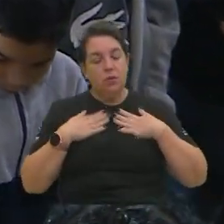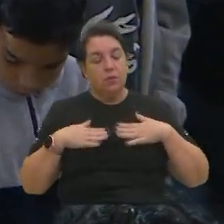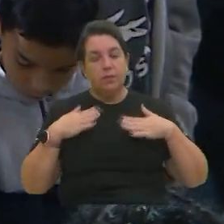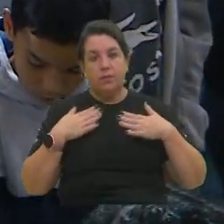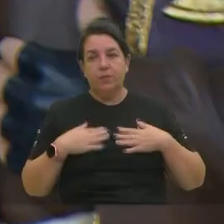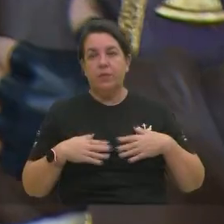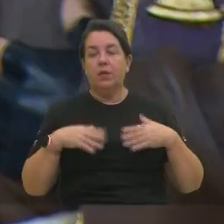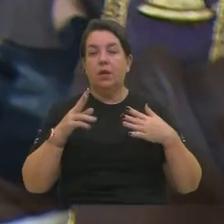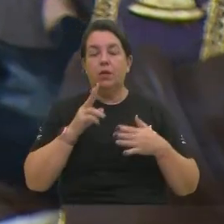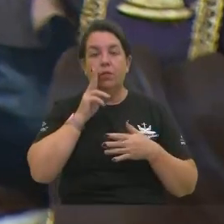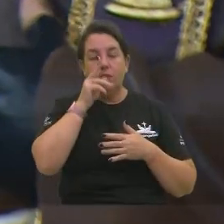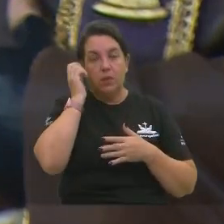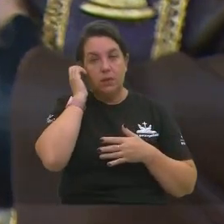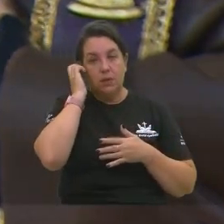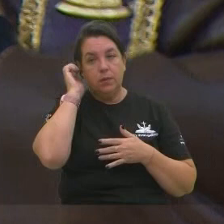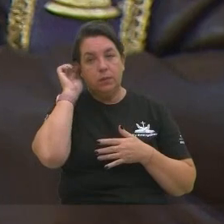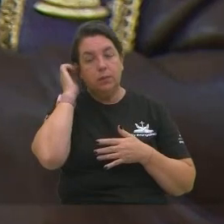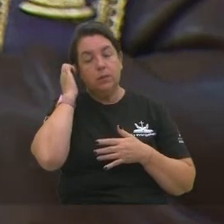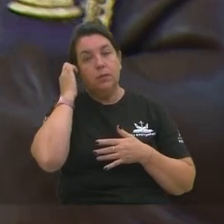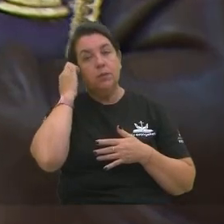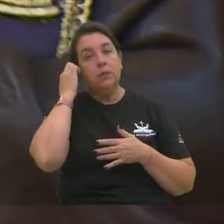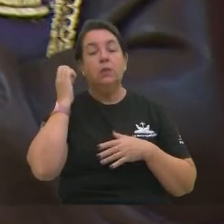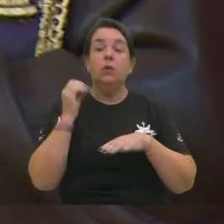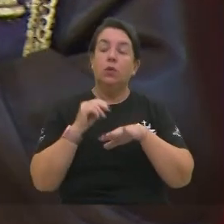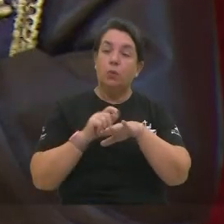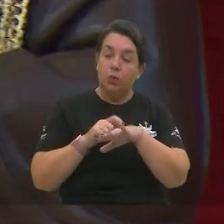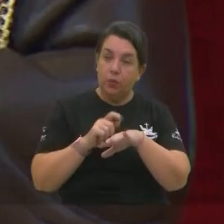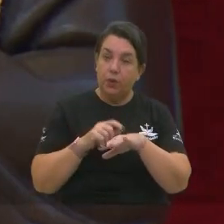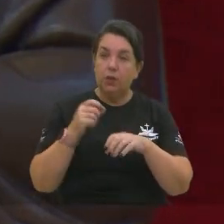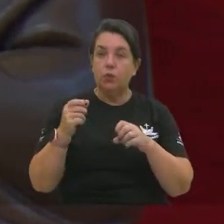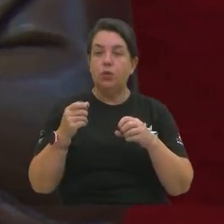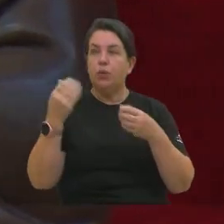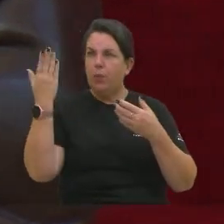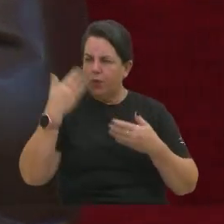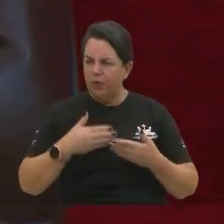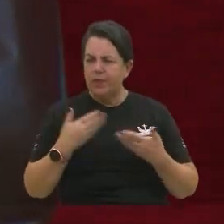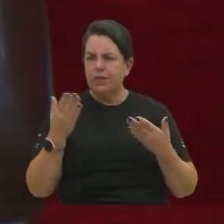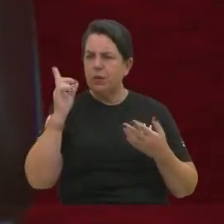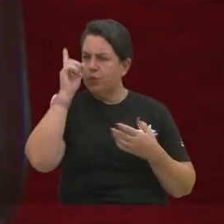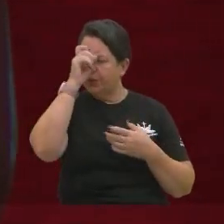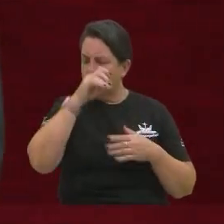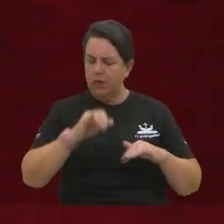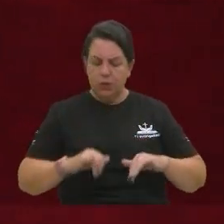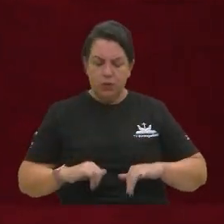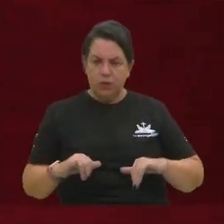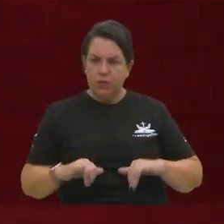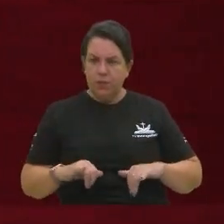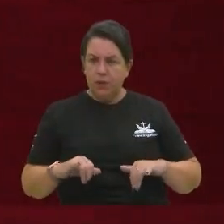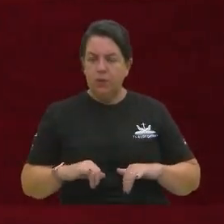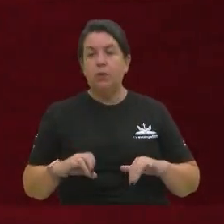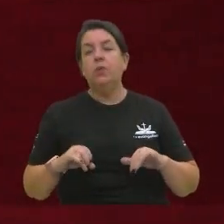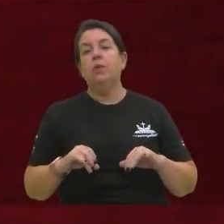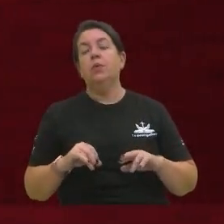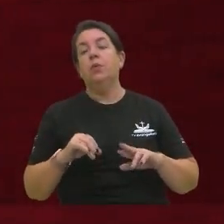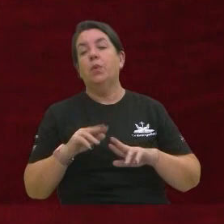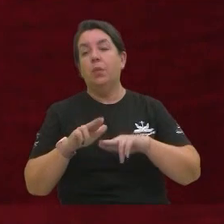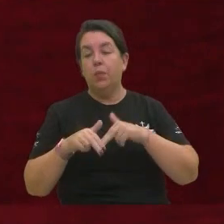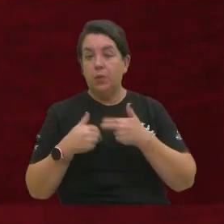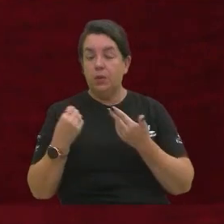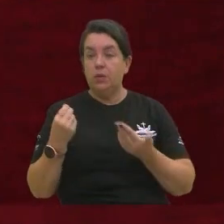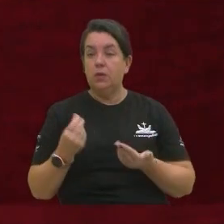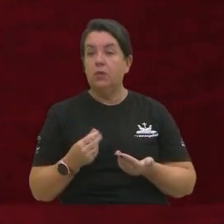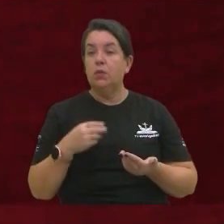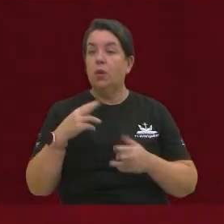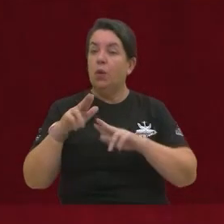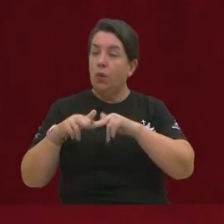serenidade e força nos momentos de provação e sofrimento. Por isso,